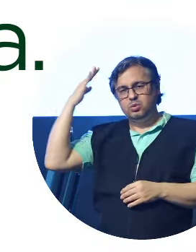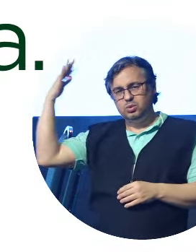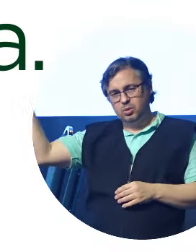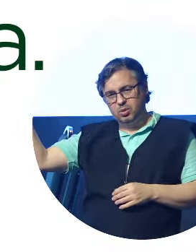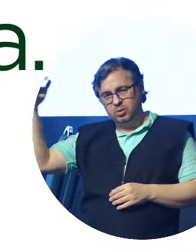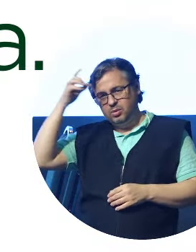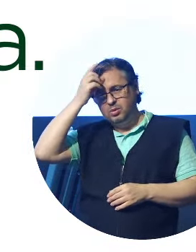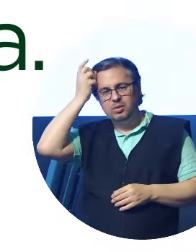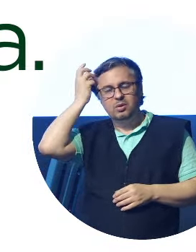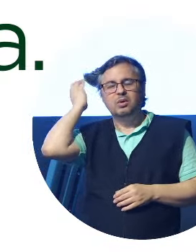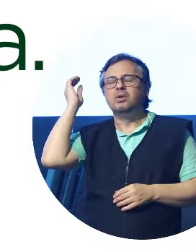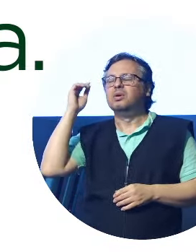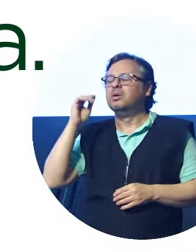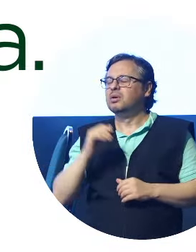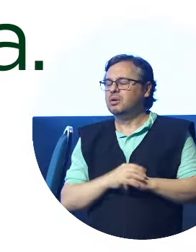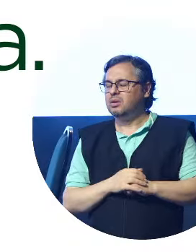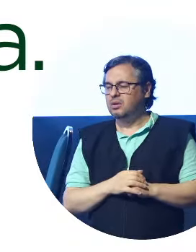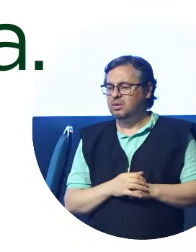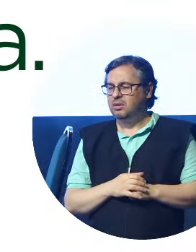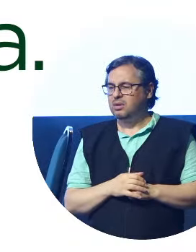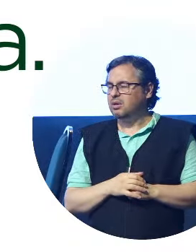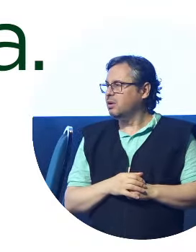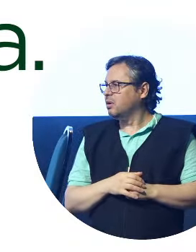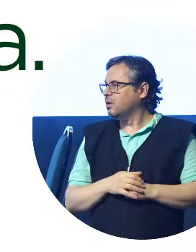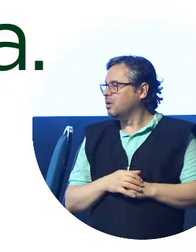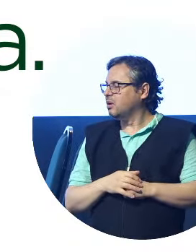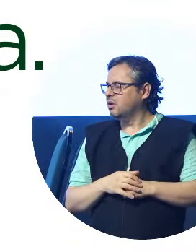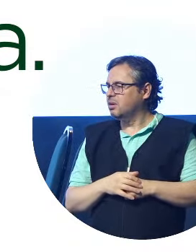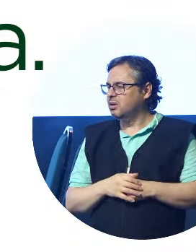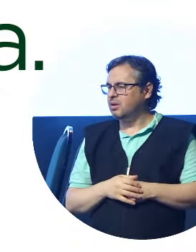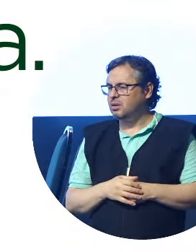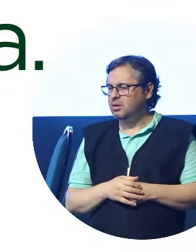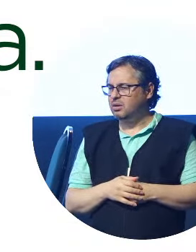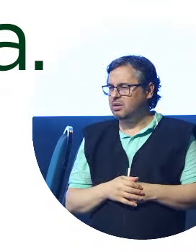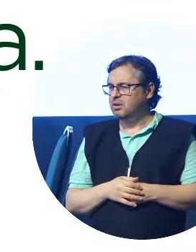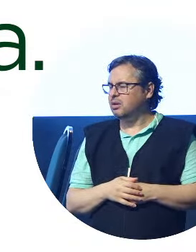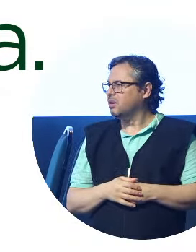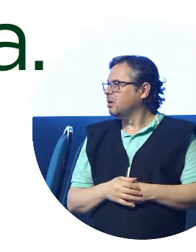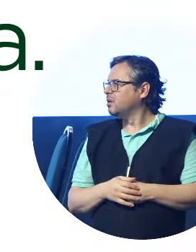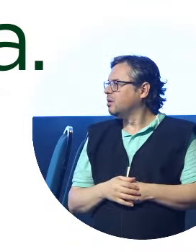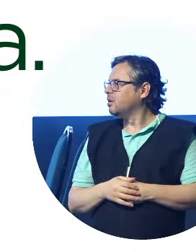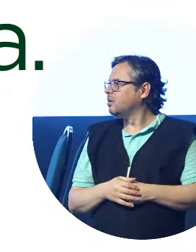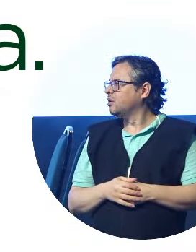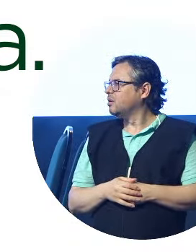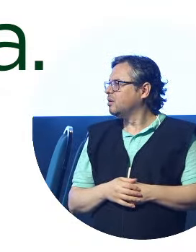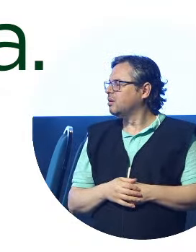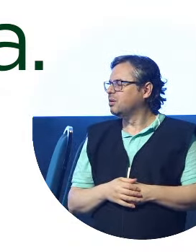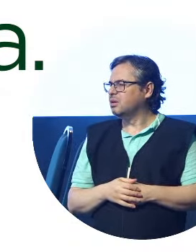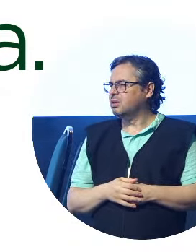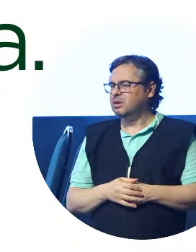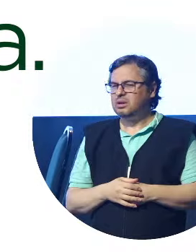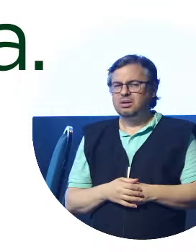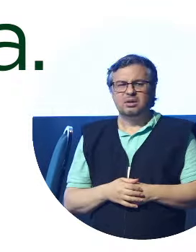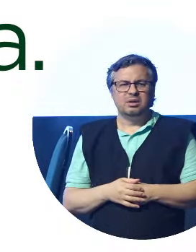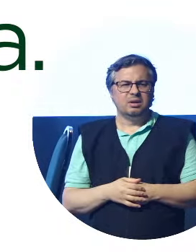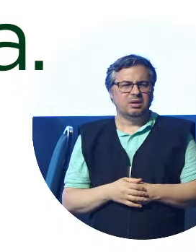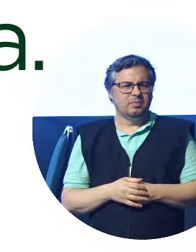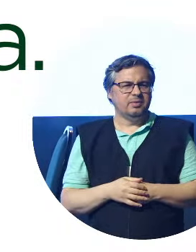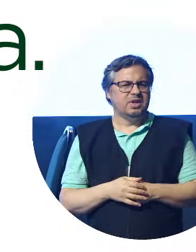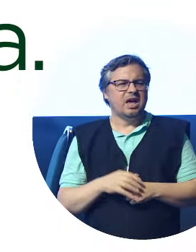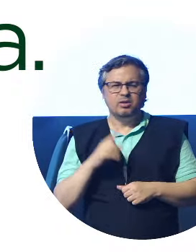Eu fiquei no Vila Minha Pátria, um lugar muito abençoado, muito tem pessoa,